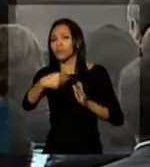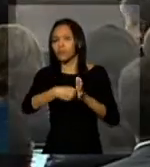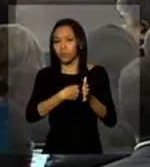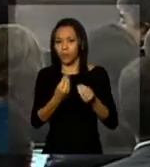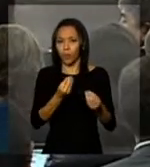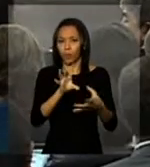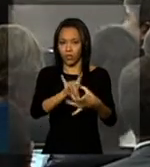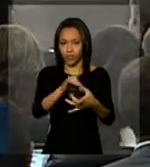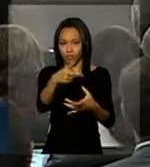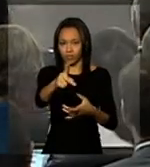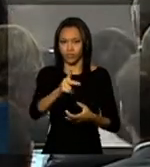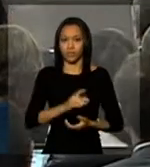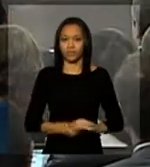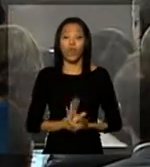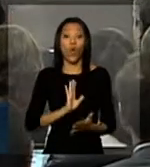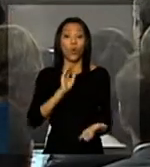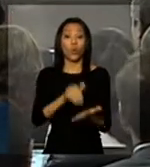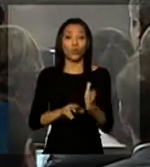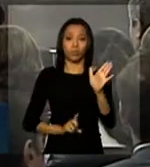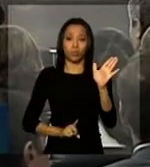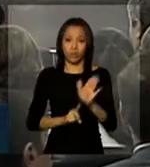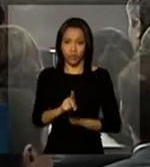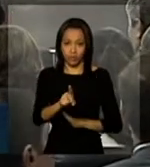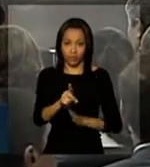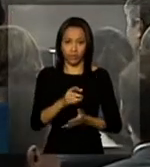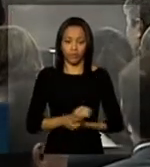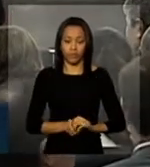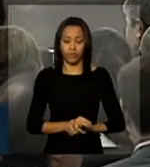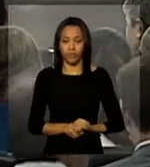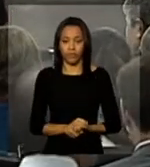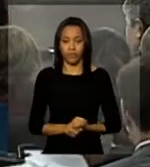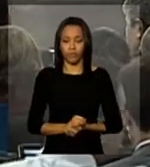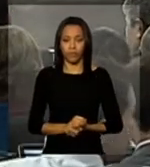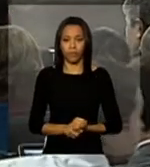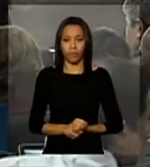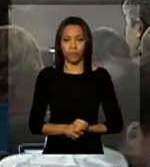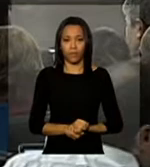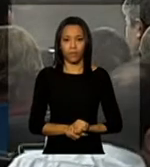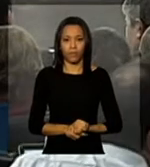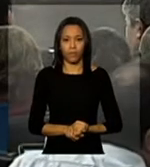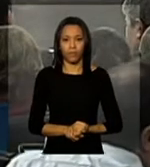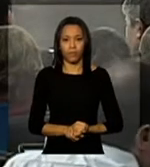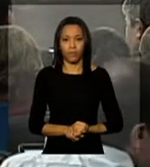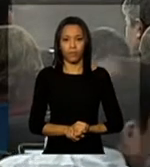à última pergunta da coletiva, Alexandre Martello, do G1.